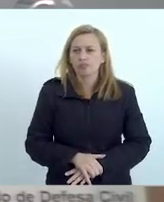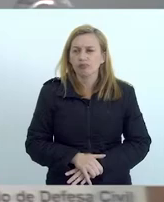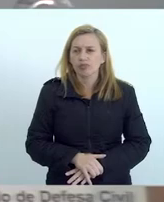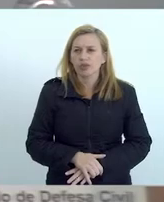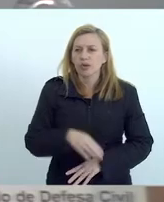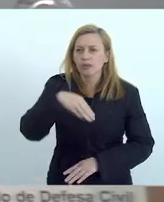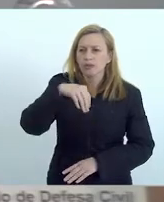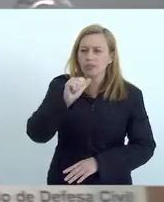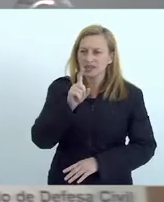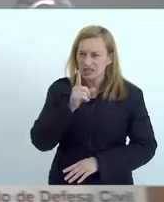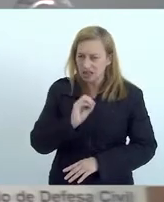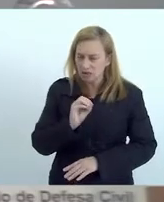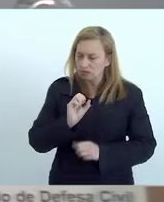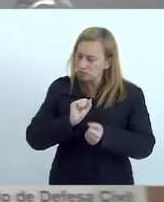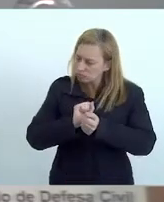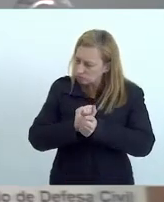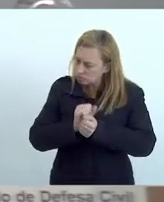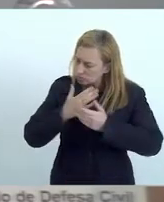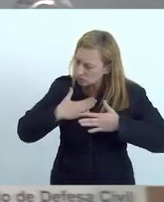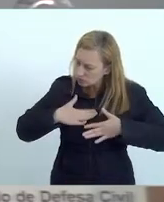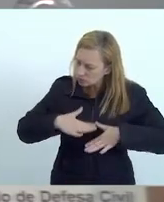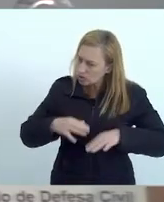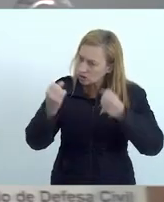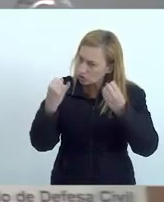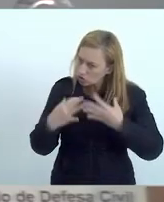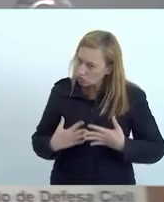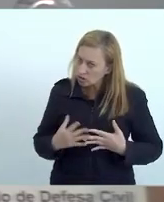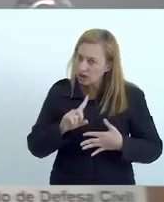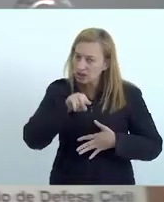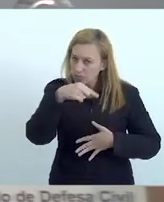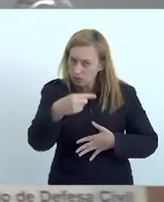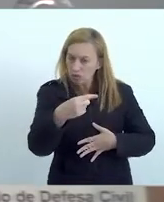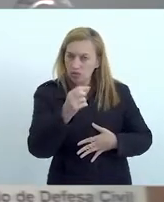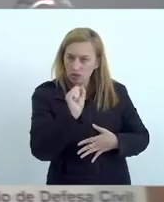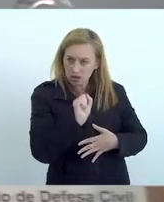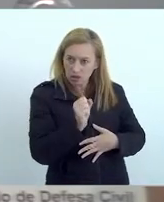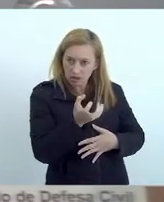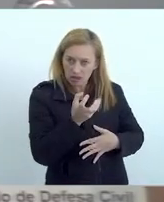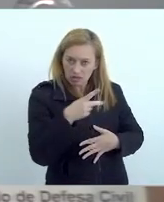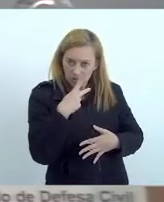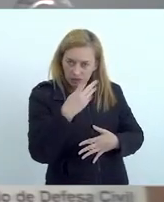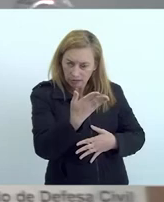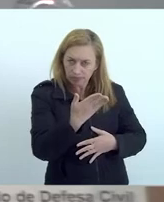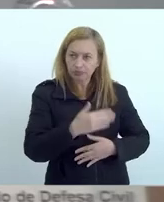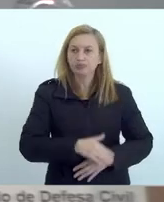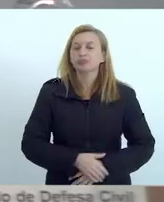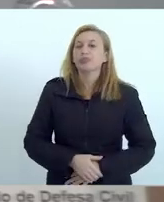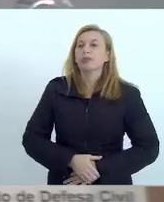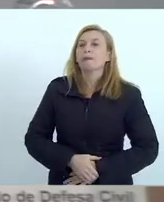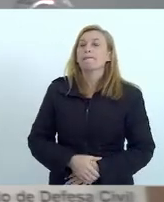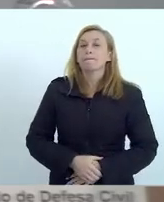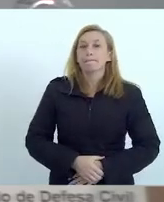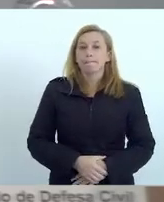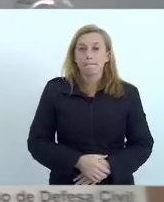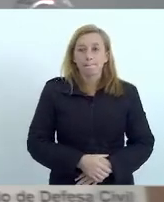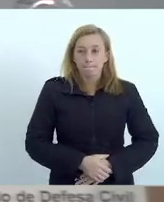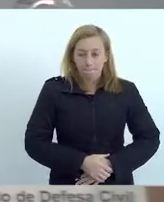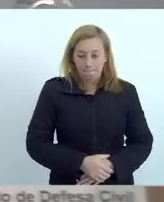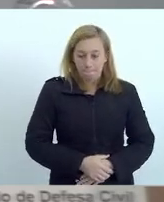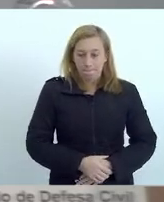o Marcelo deixa deixa deixa eu concluir depois que você vai se você quiser você fala se